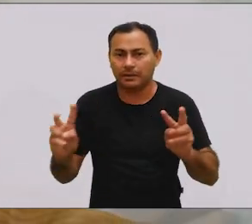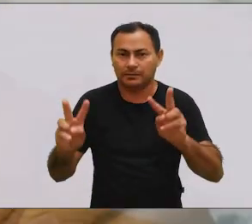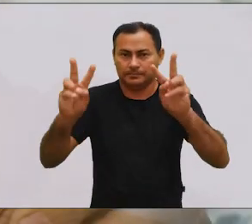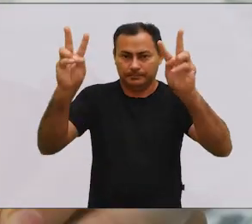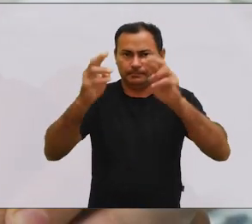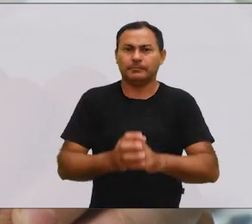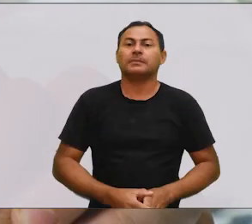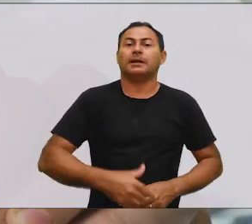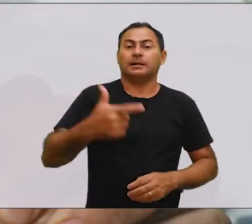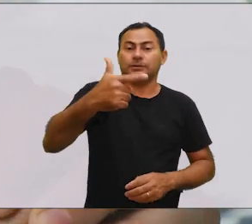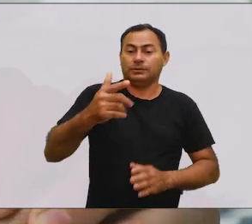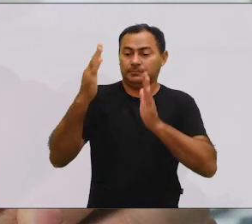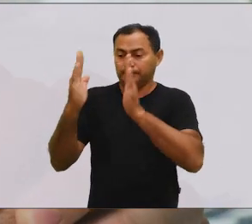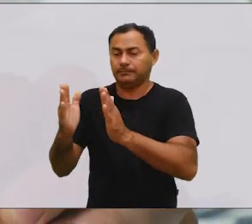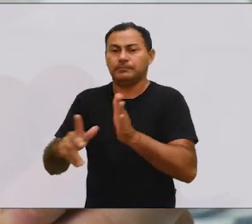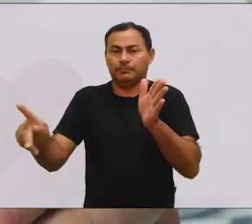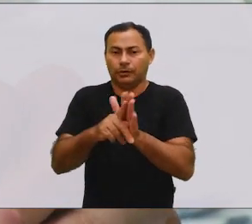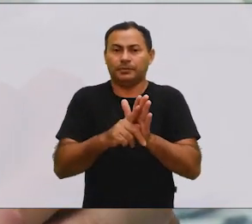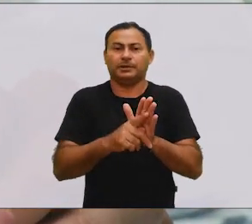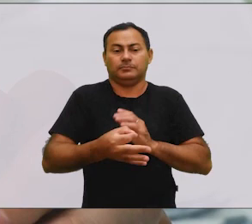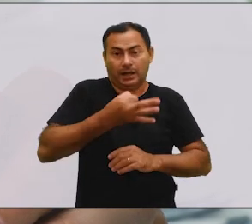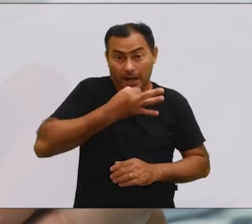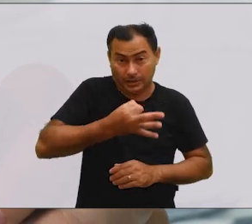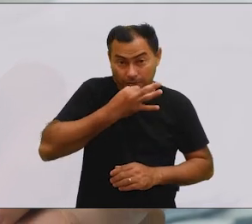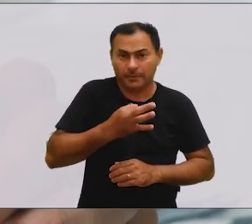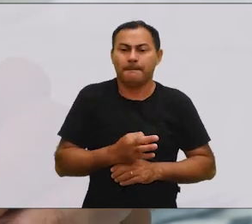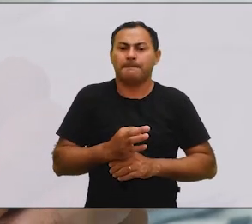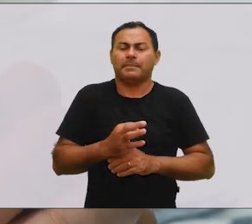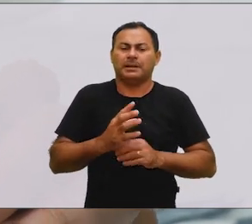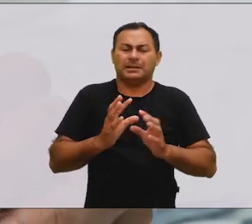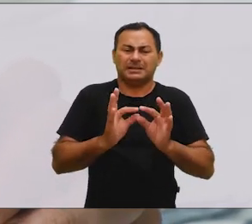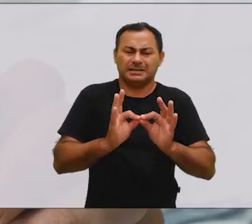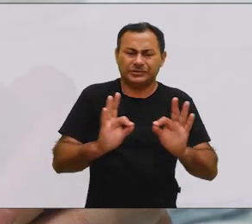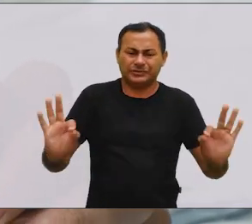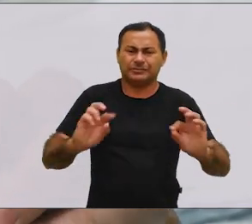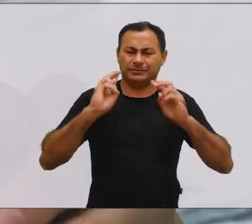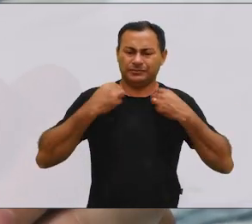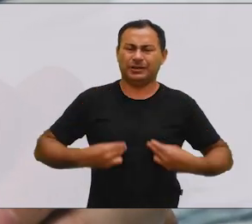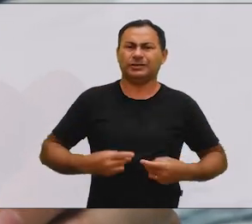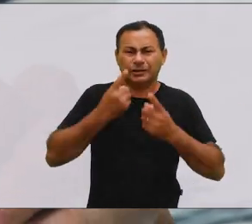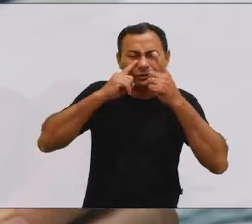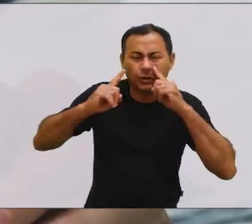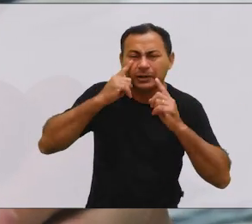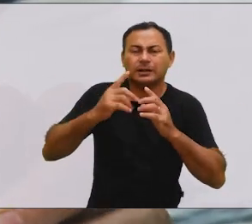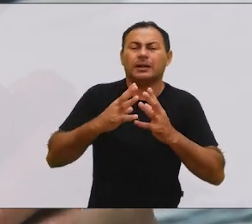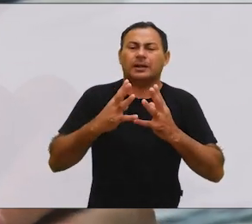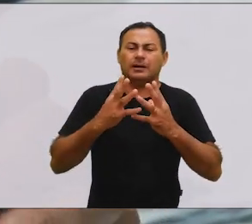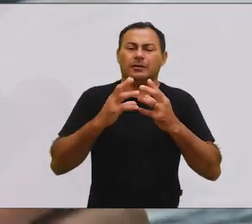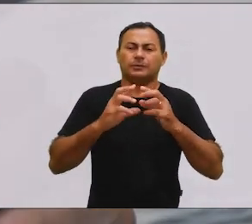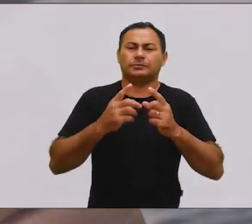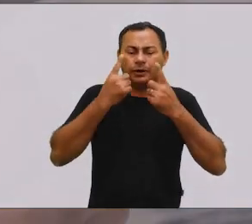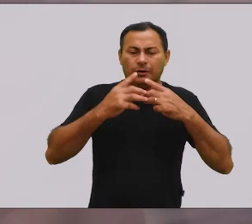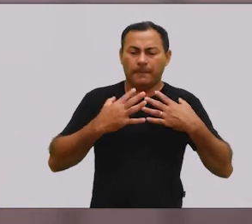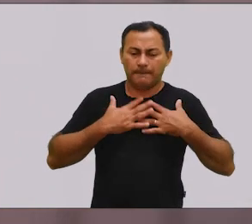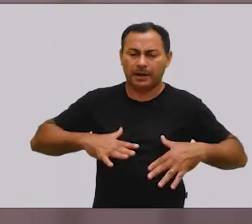bem-aventuranças. A segunda parte é a própria atitude, por exemplo, pobre em espírito, que chora, que é manso e